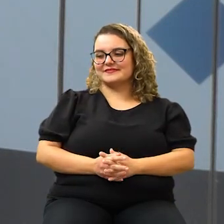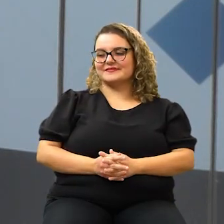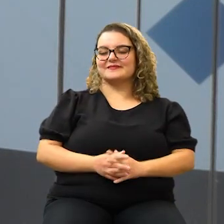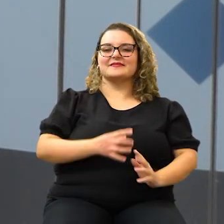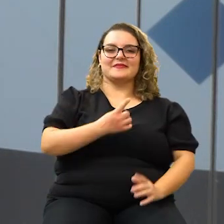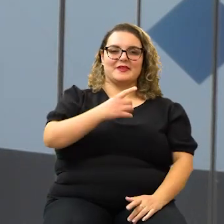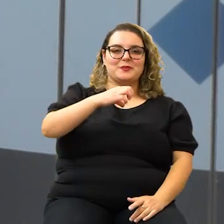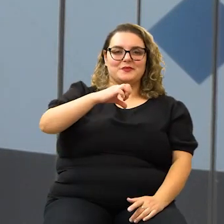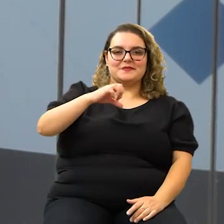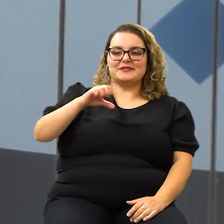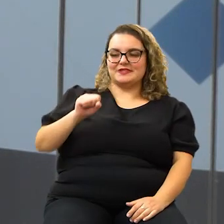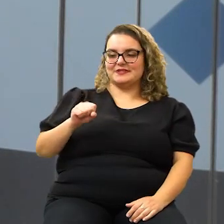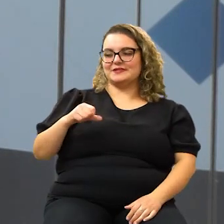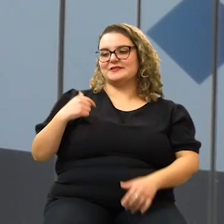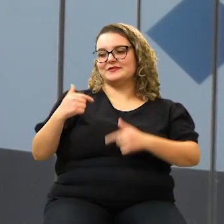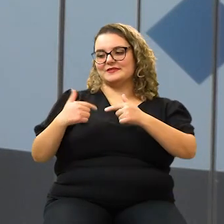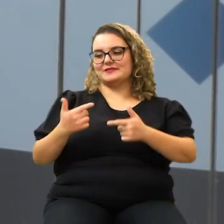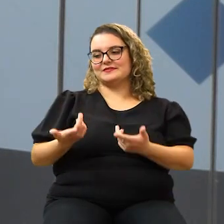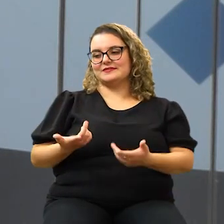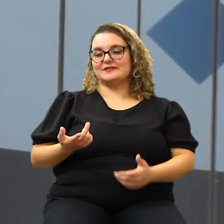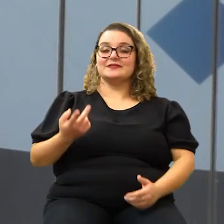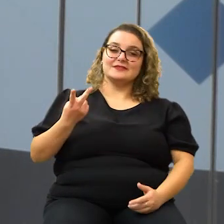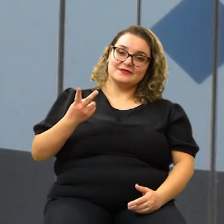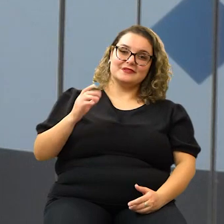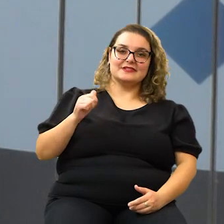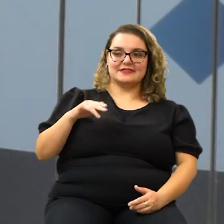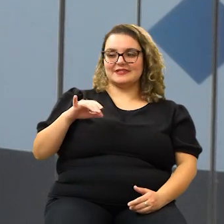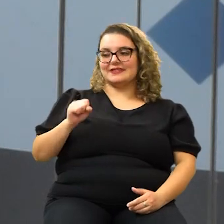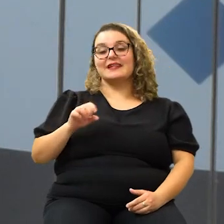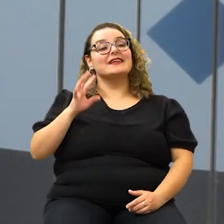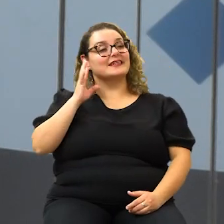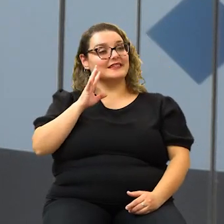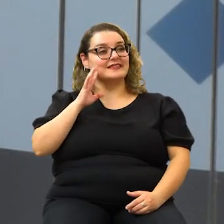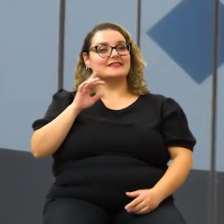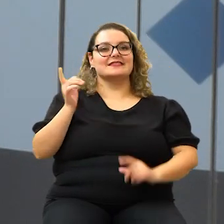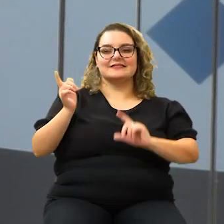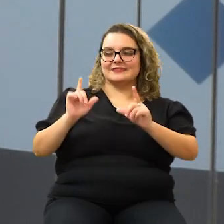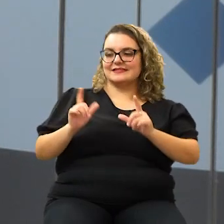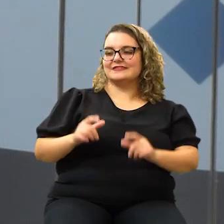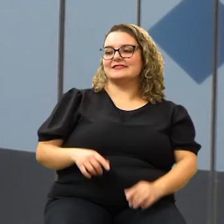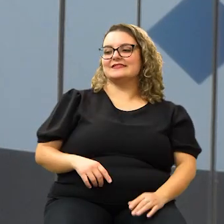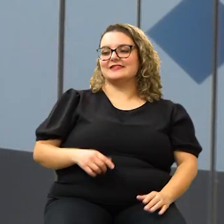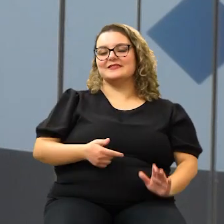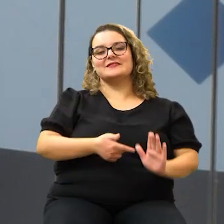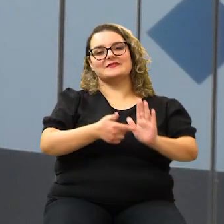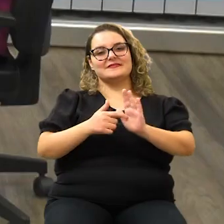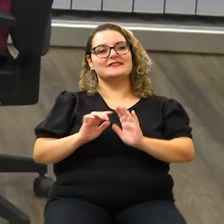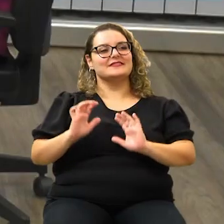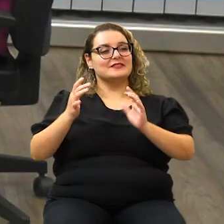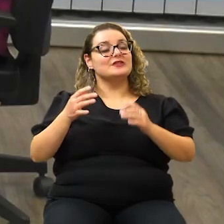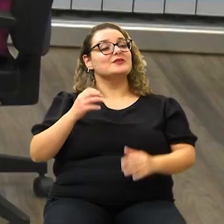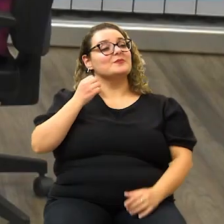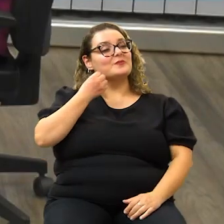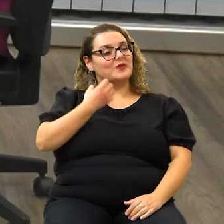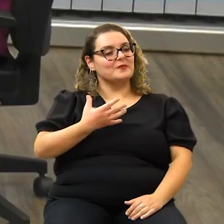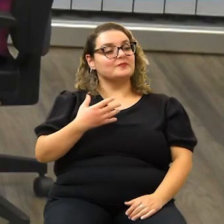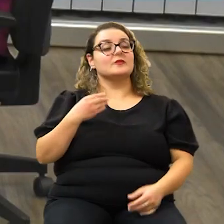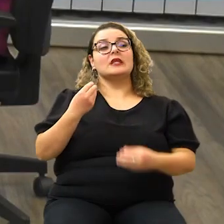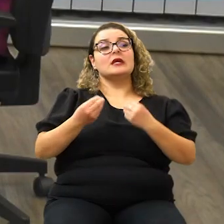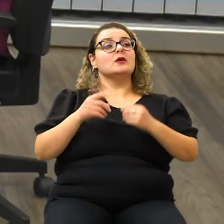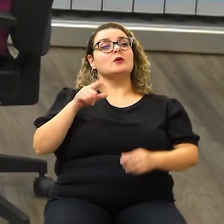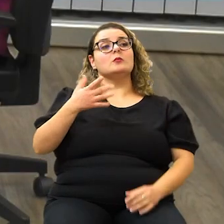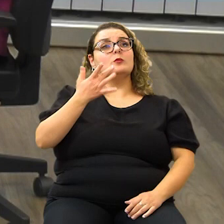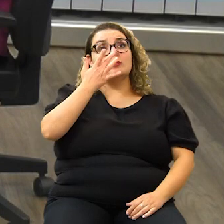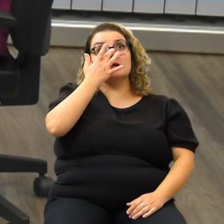98, né? Eu trabalhei, na verdade, trabalhei em 2 canais que legal, de TV, apresentando o tempo. Muito né? bom. E como que é trabalhar com